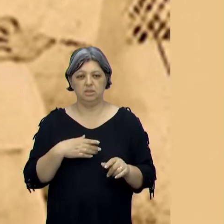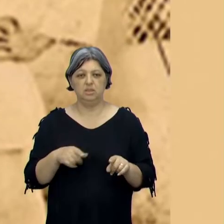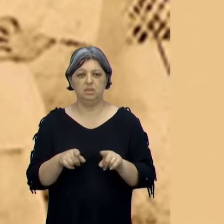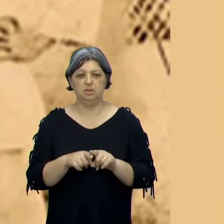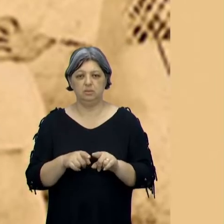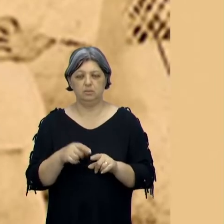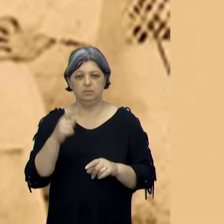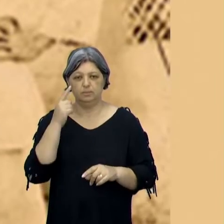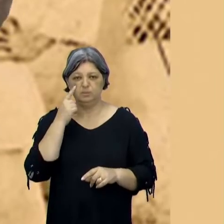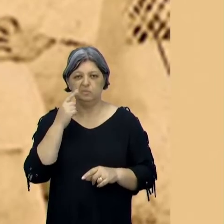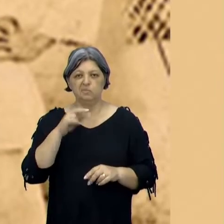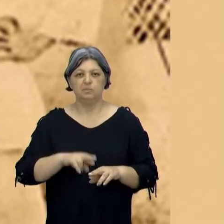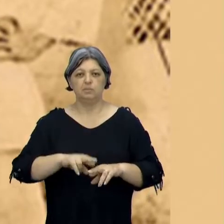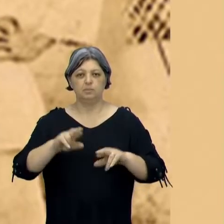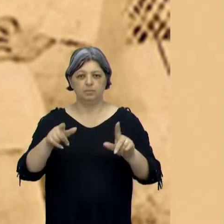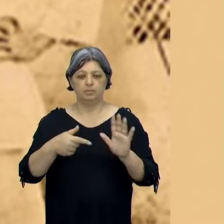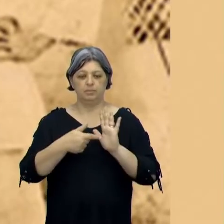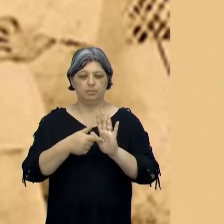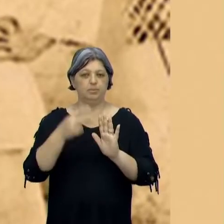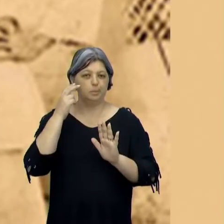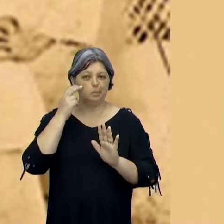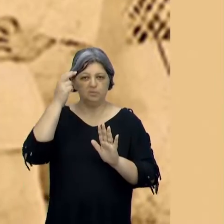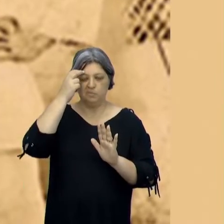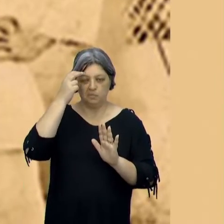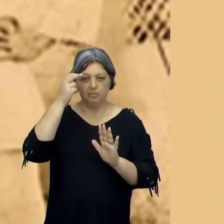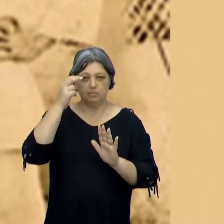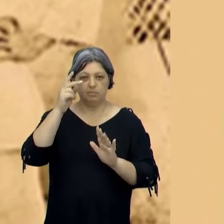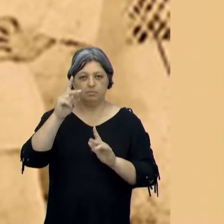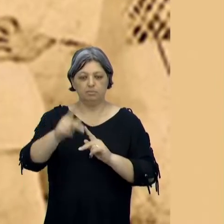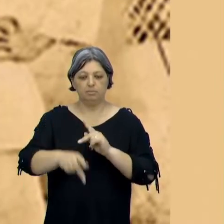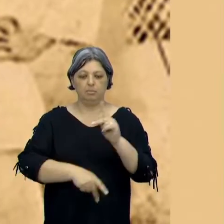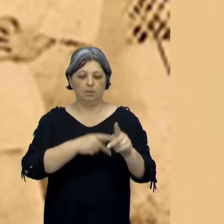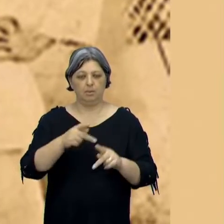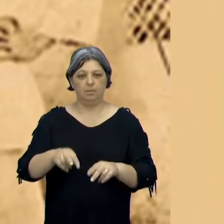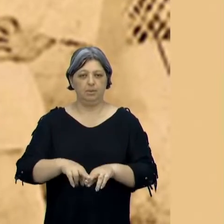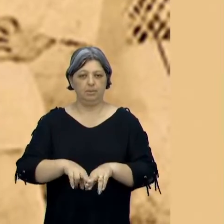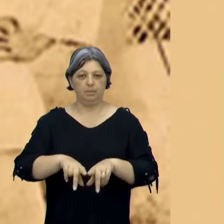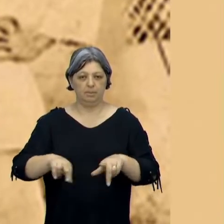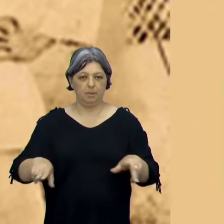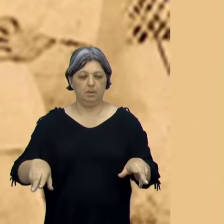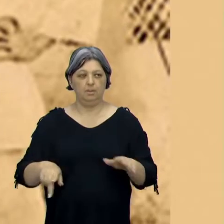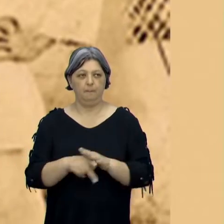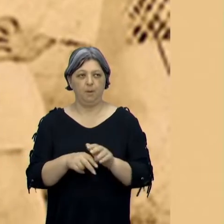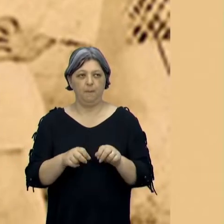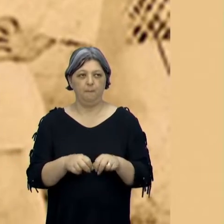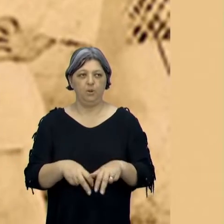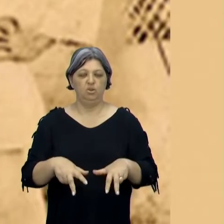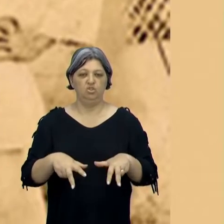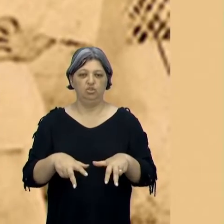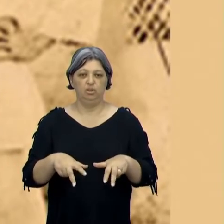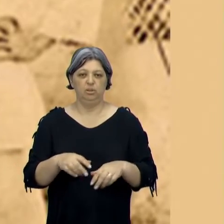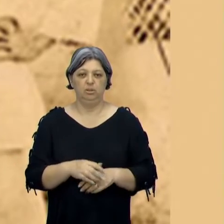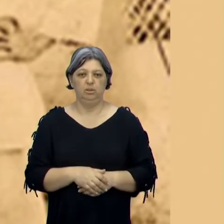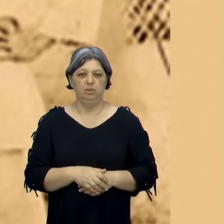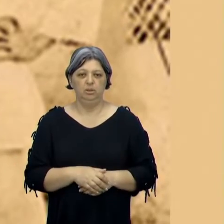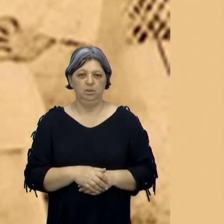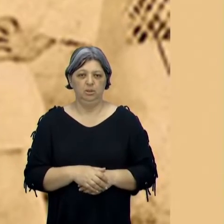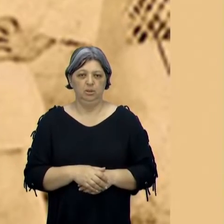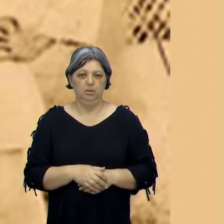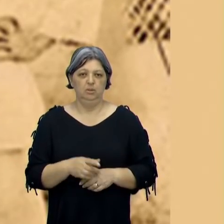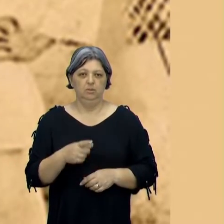mostrar diferenças culturais que tem para outras diferentes etnias, né, humanas, tal, justamente para